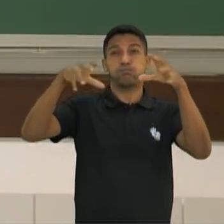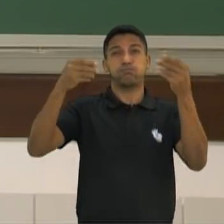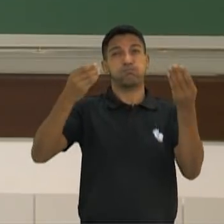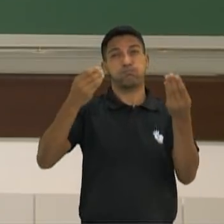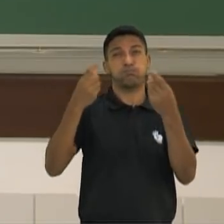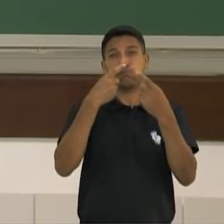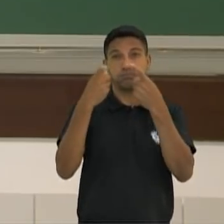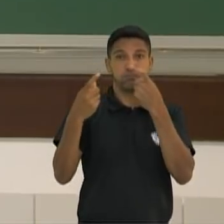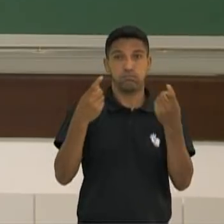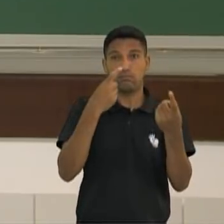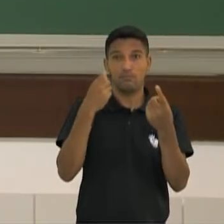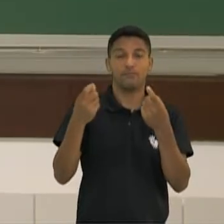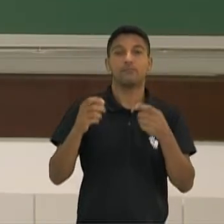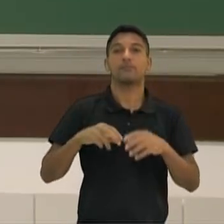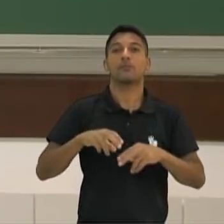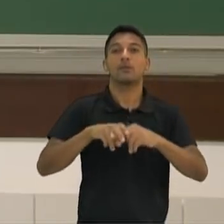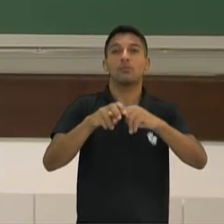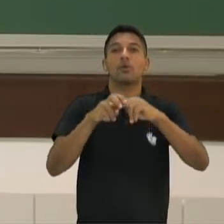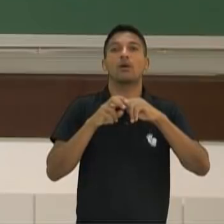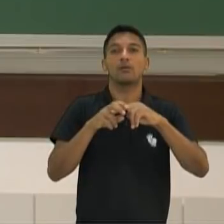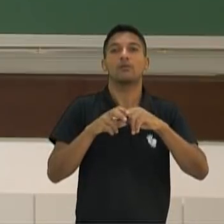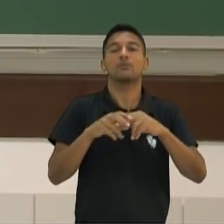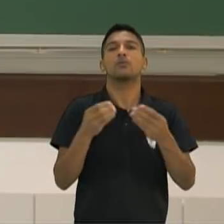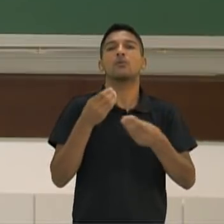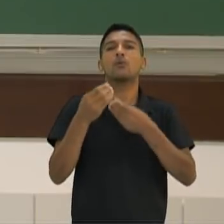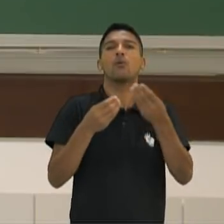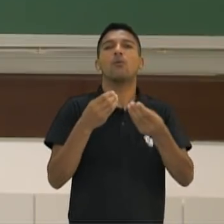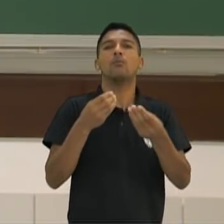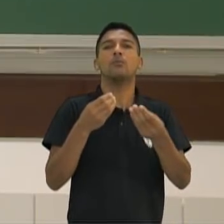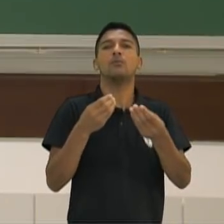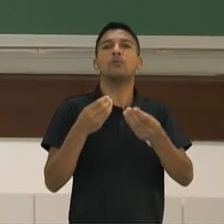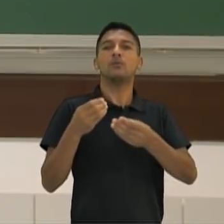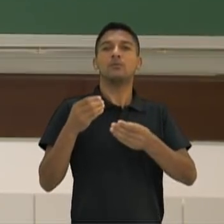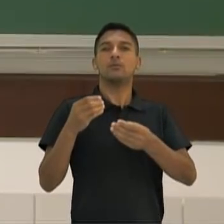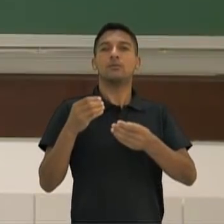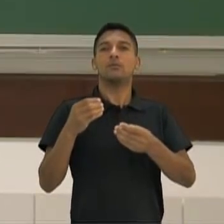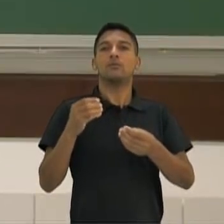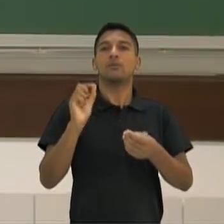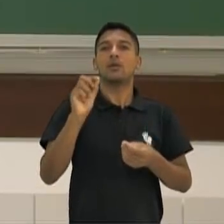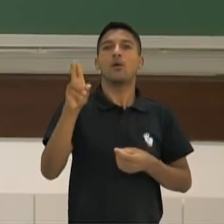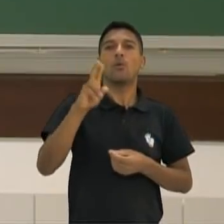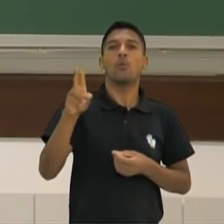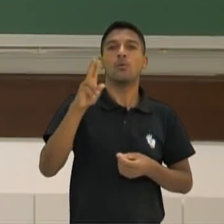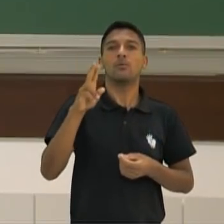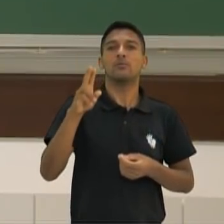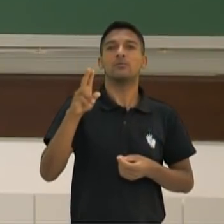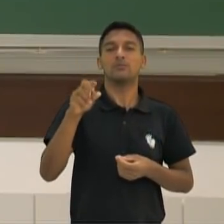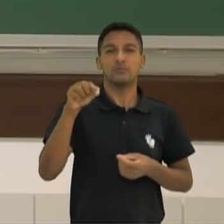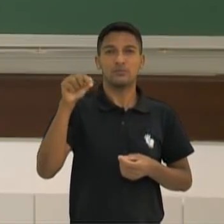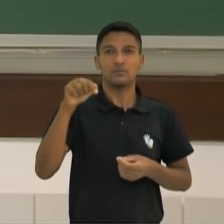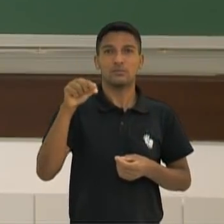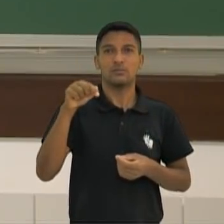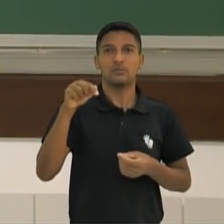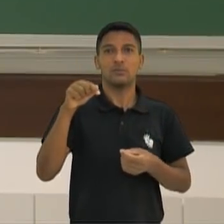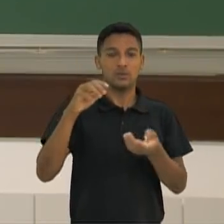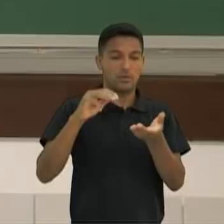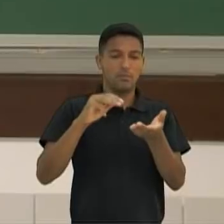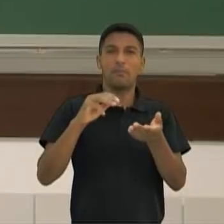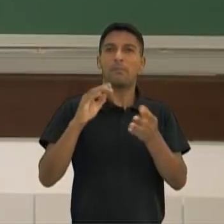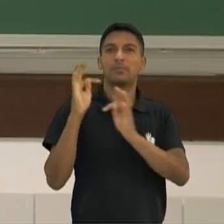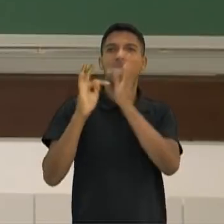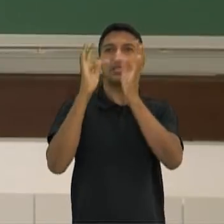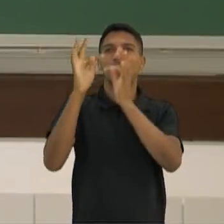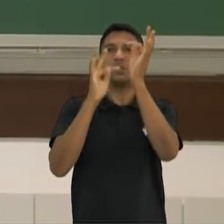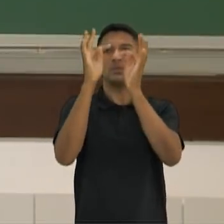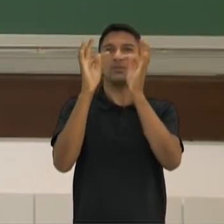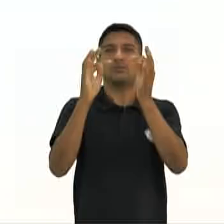novas situações e novas metodologias de uso, equipamentos. Então, nós temos uma geração do volume do lixo maior. Dentro